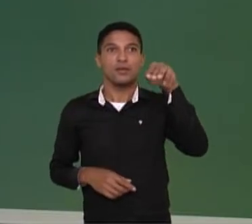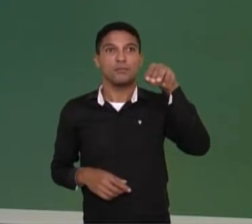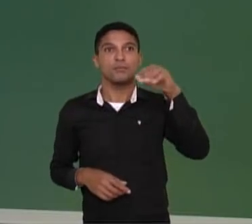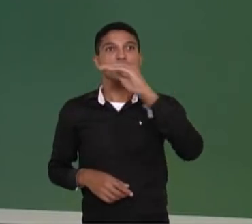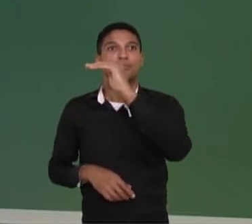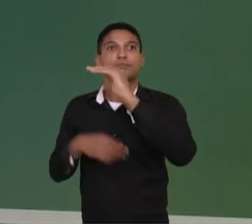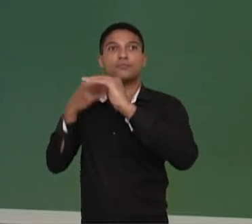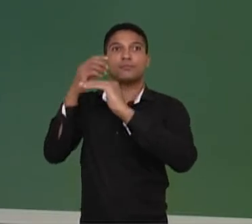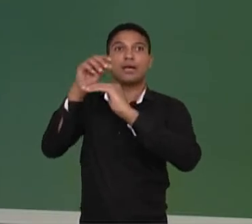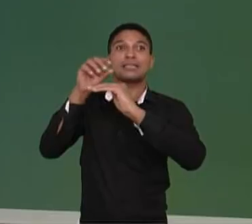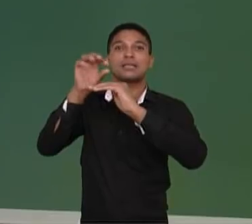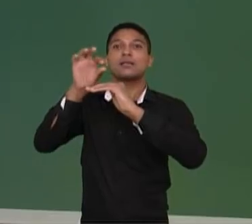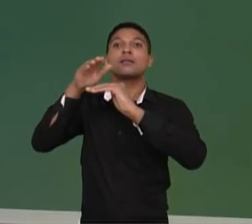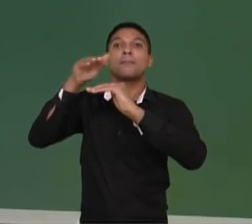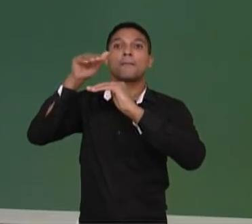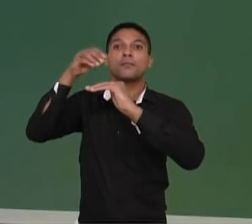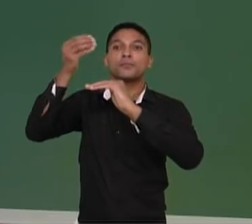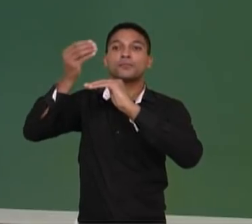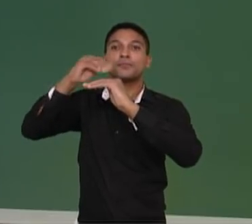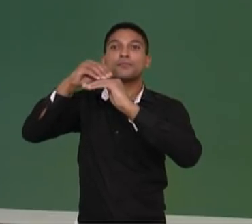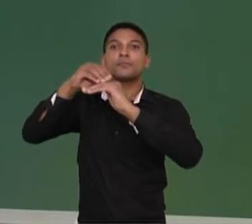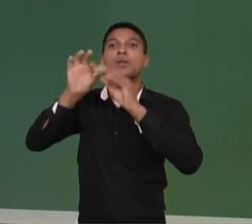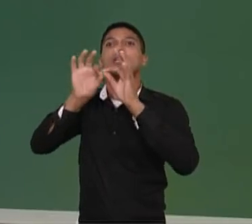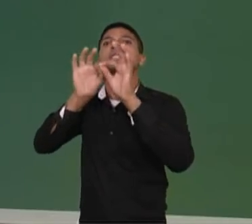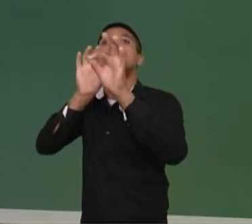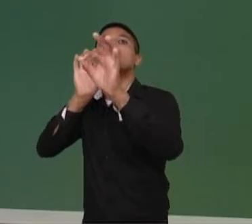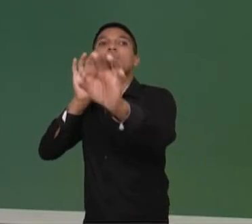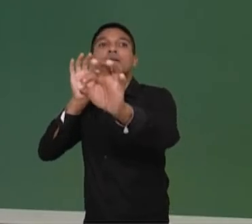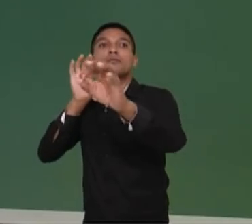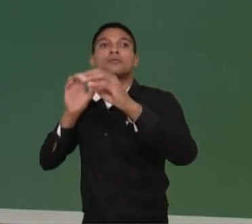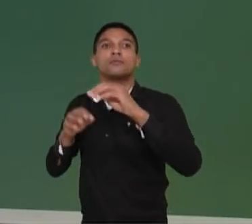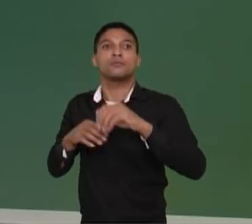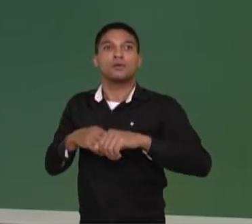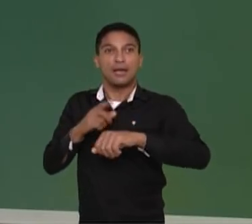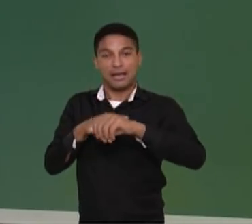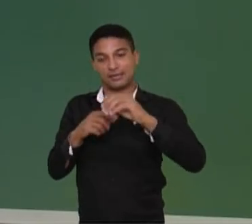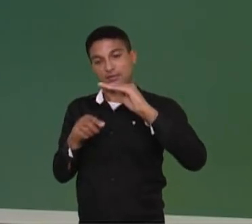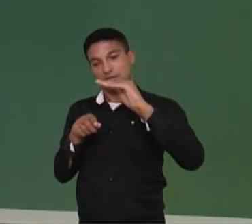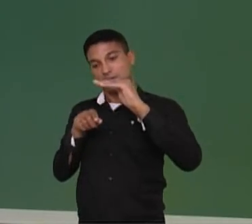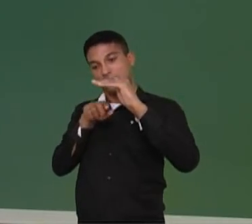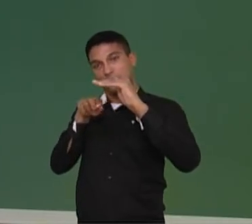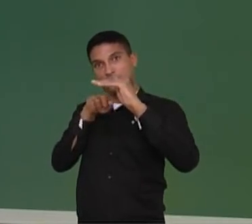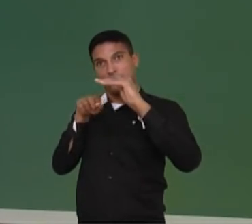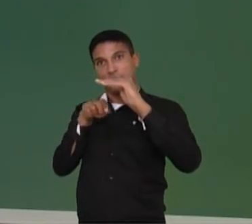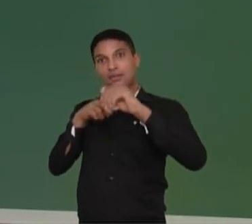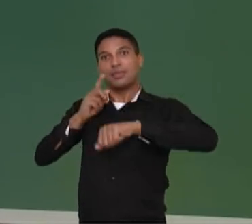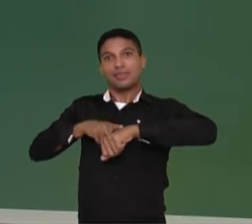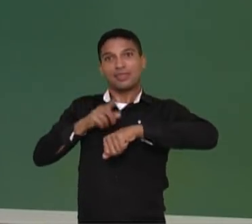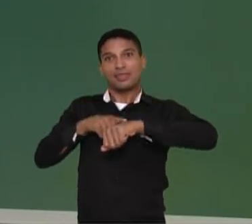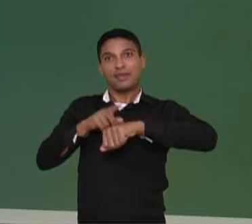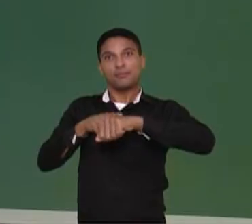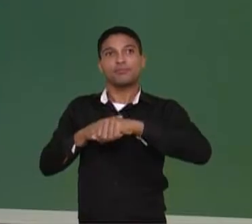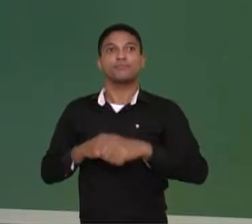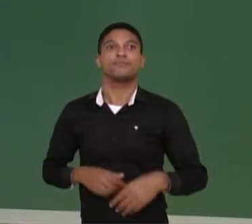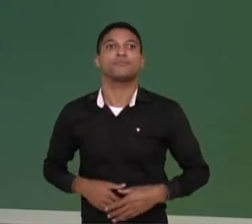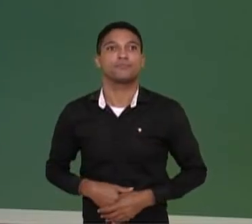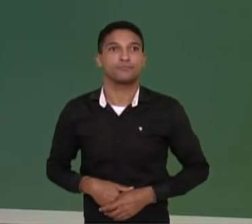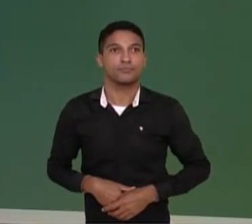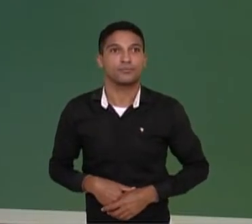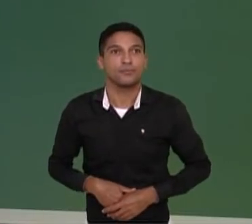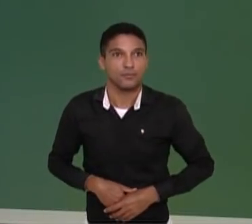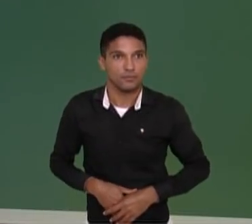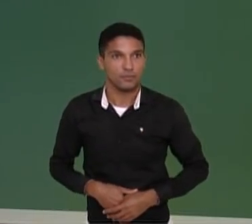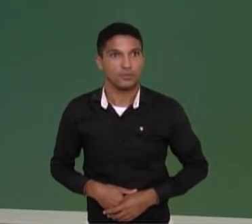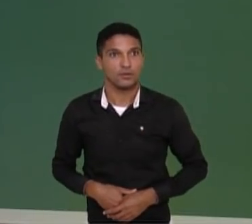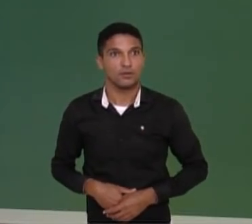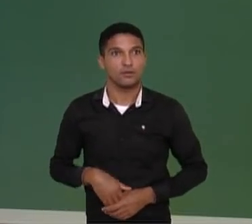tem uma velocidade média de 65. O que a gente faz? Ó? O tempo vem multiplicando 65 e o 65 passa dividindo o